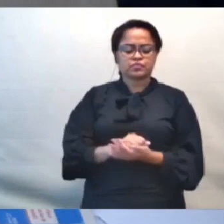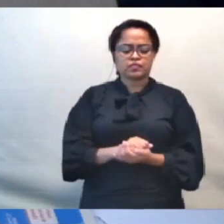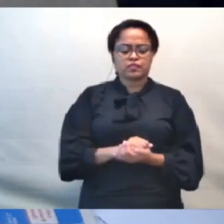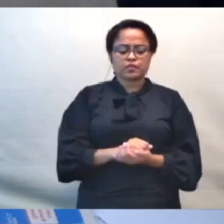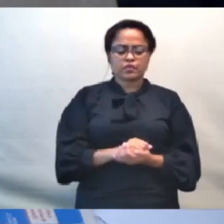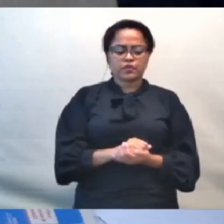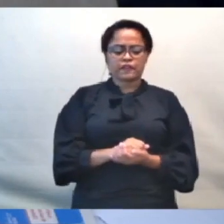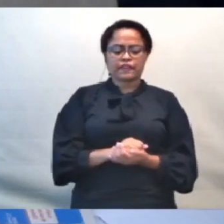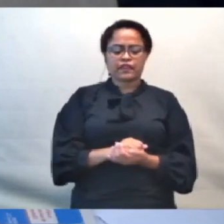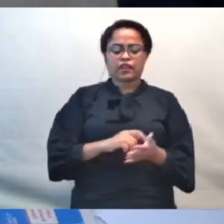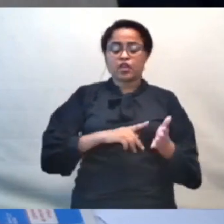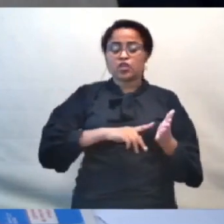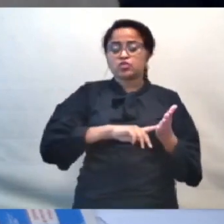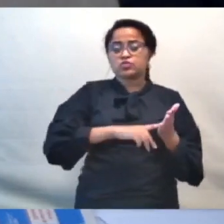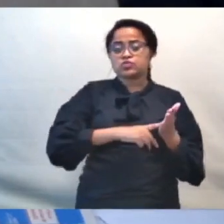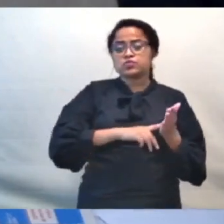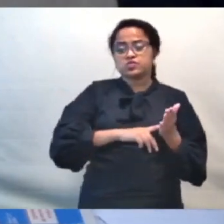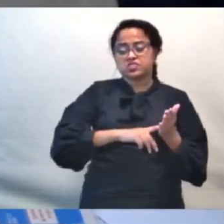Né?